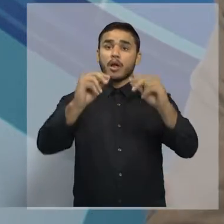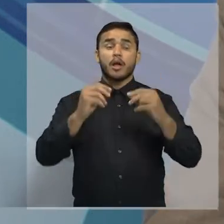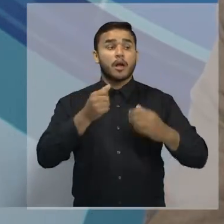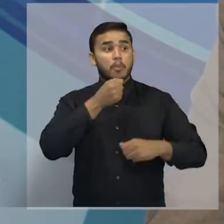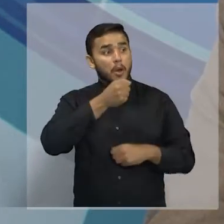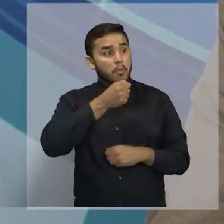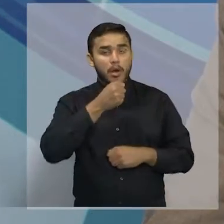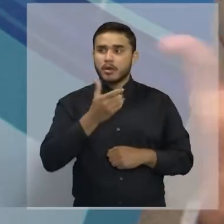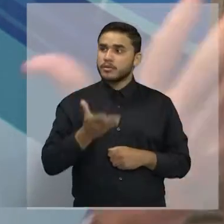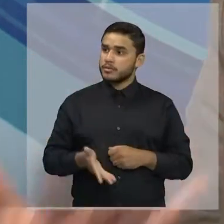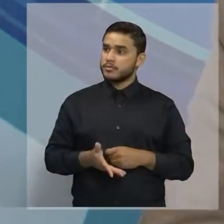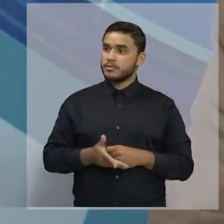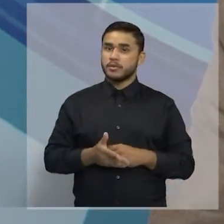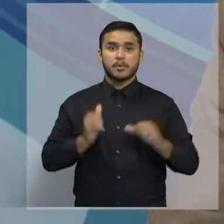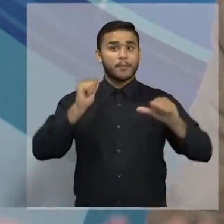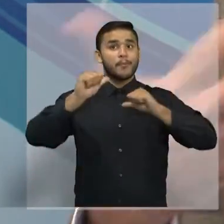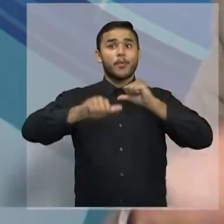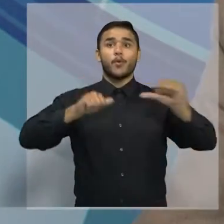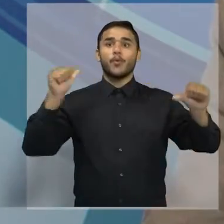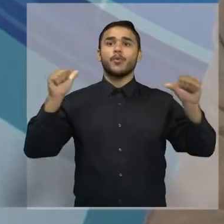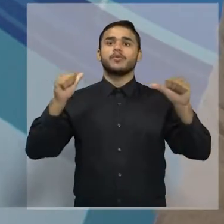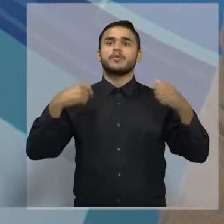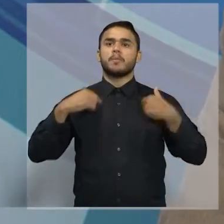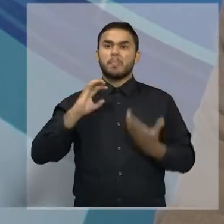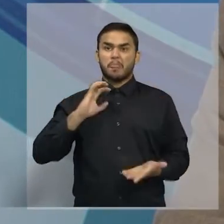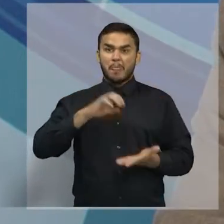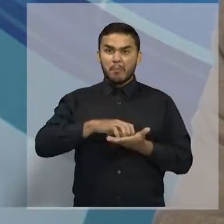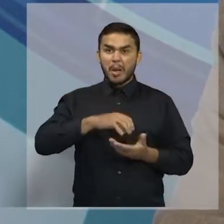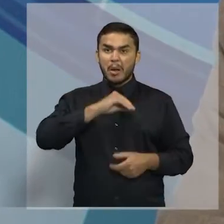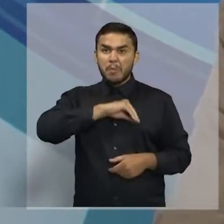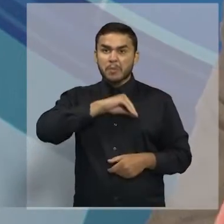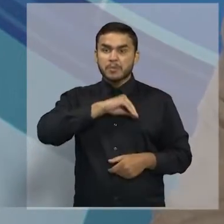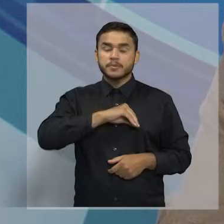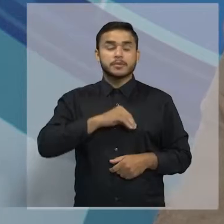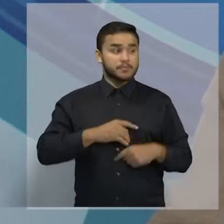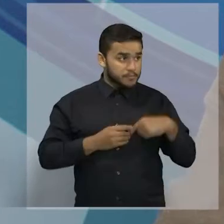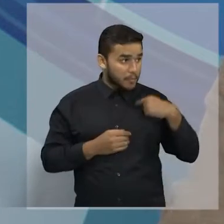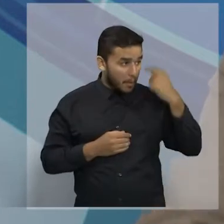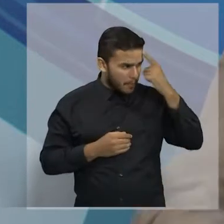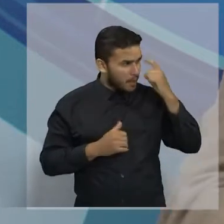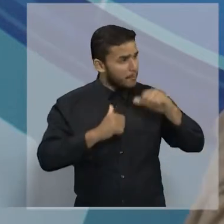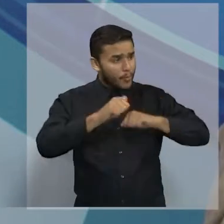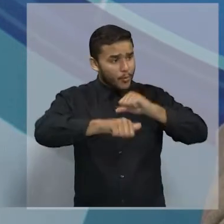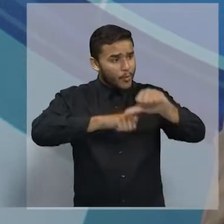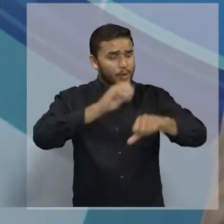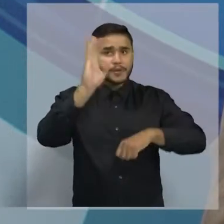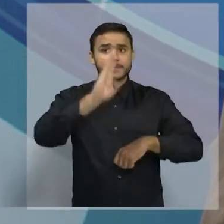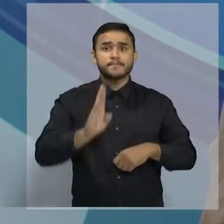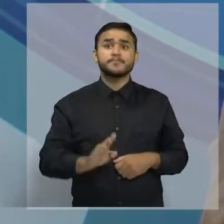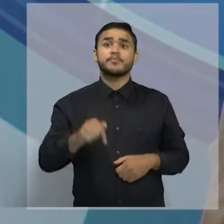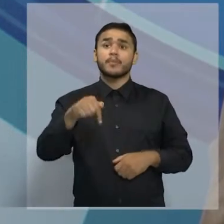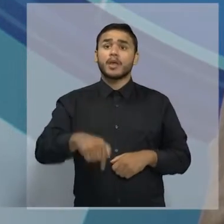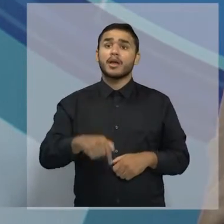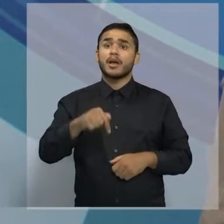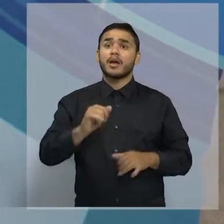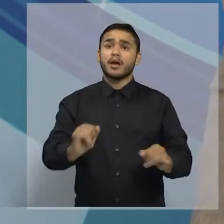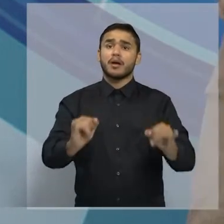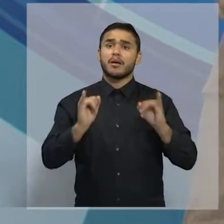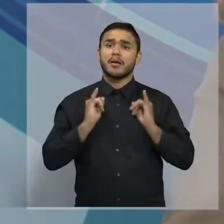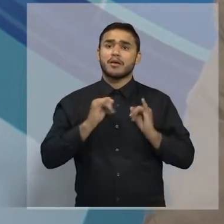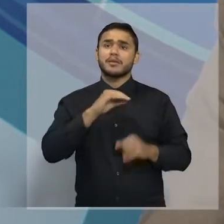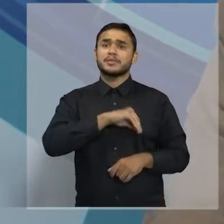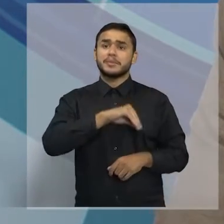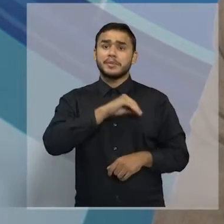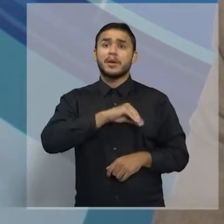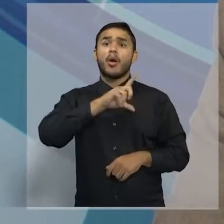as relações de trabalho no mundo estão mudando, no Brasil vai mudar também. Então, o sistema previdenciário baseado em salários, ele